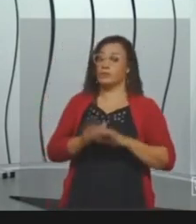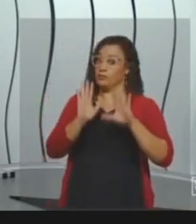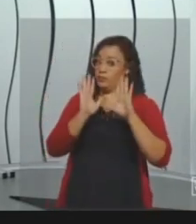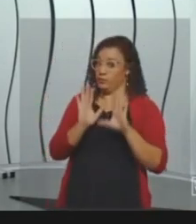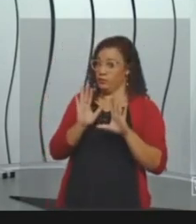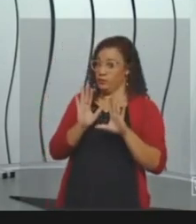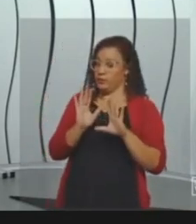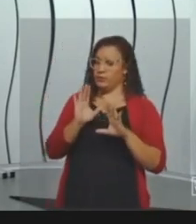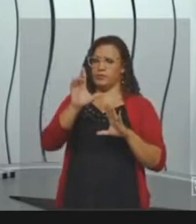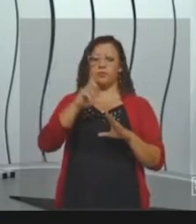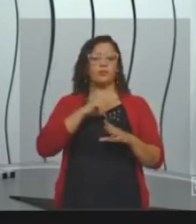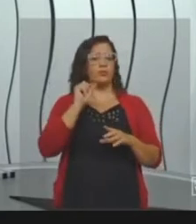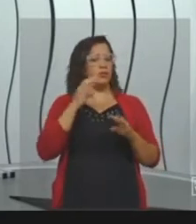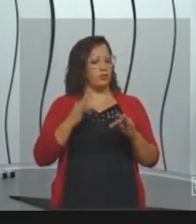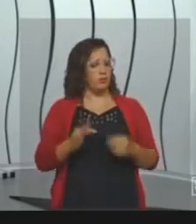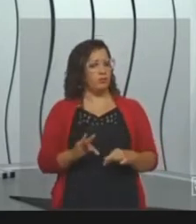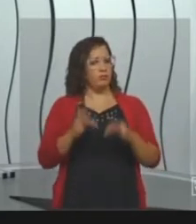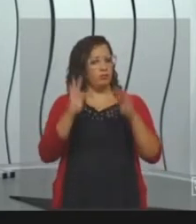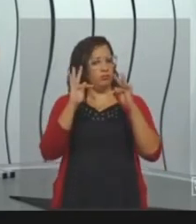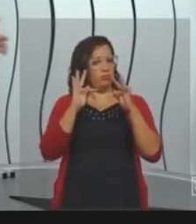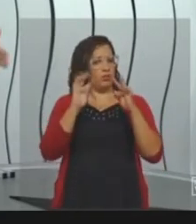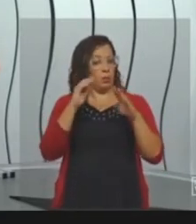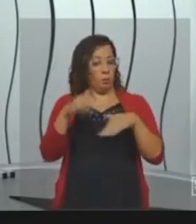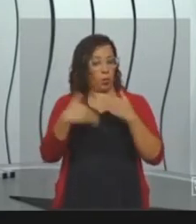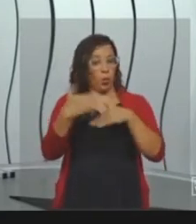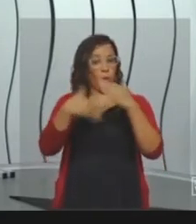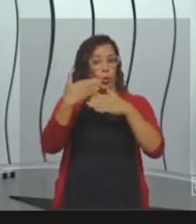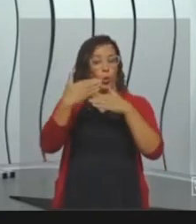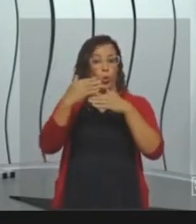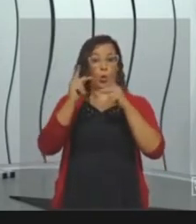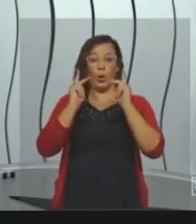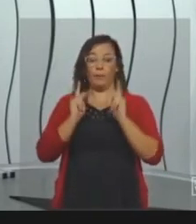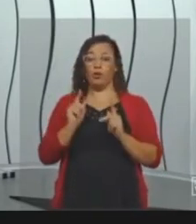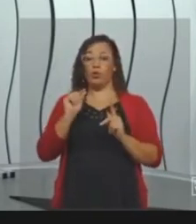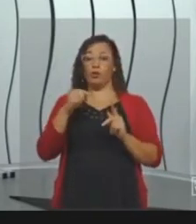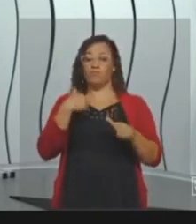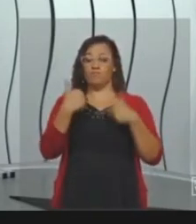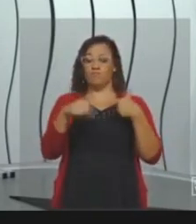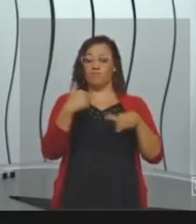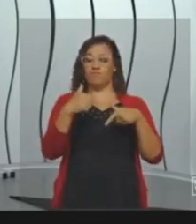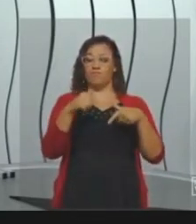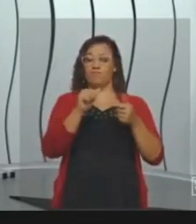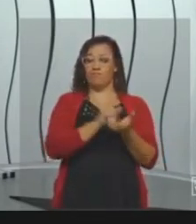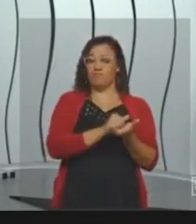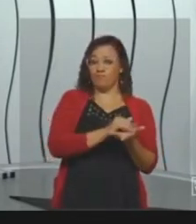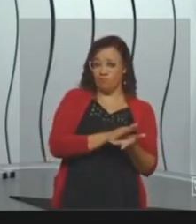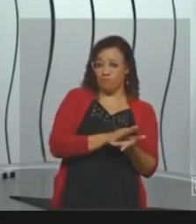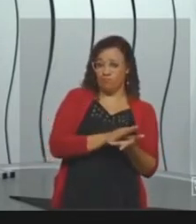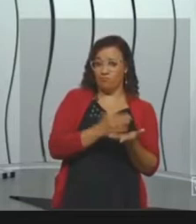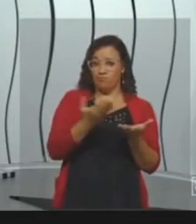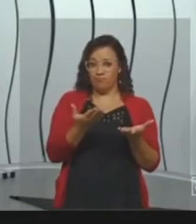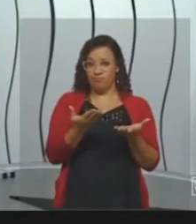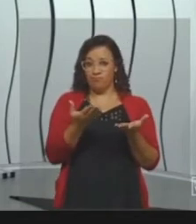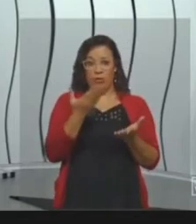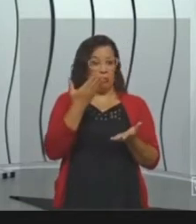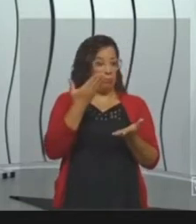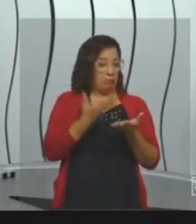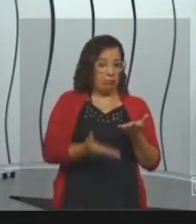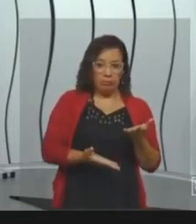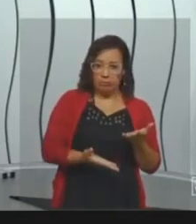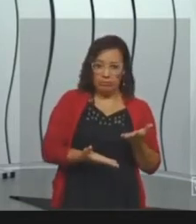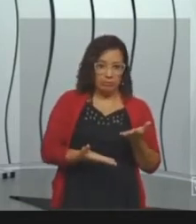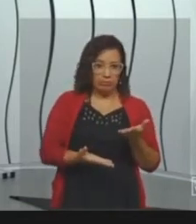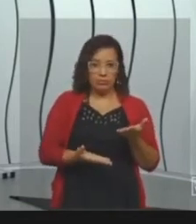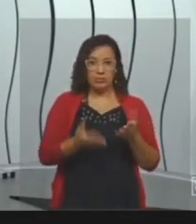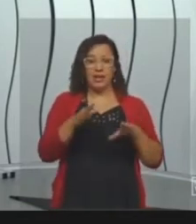que, à medida que a tecnologia evolui, as pessoas que perdem emprego, muitas vezes elas já